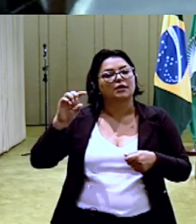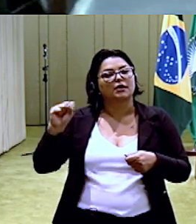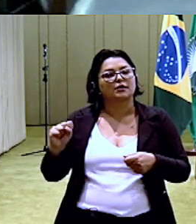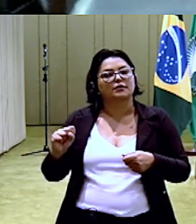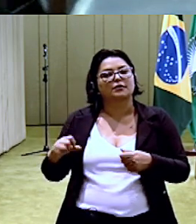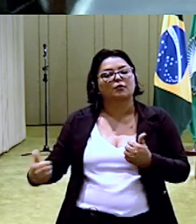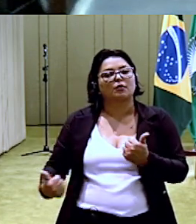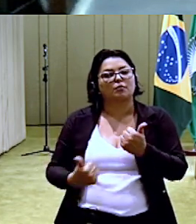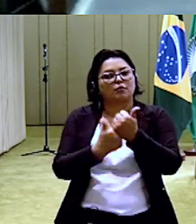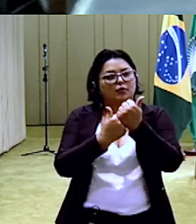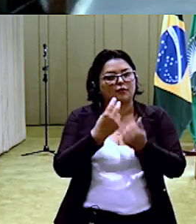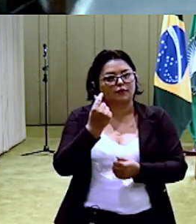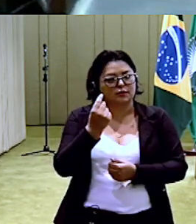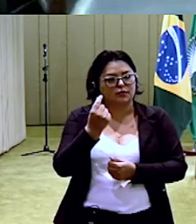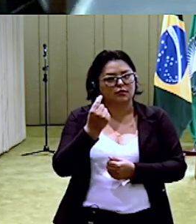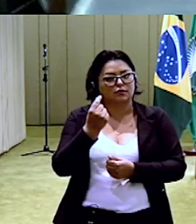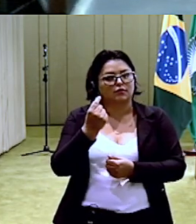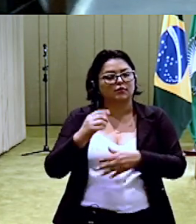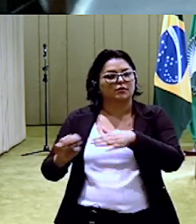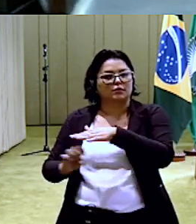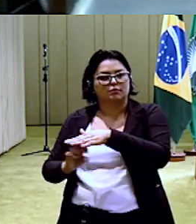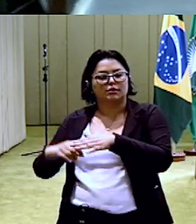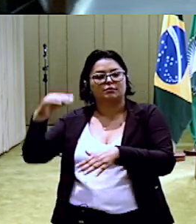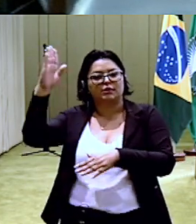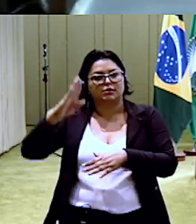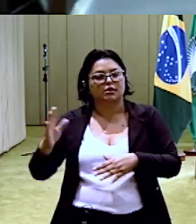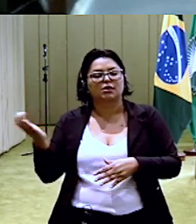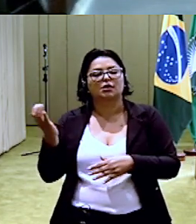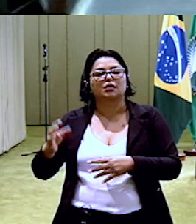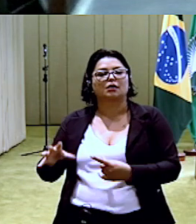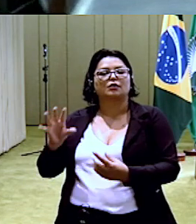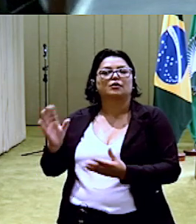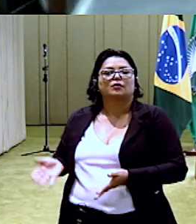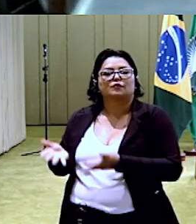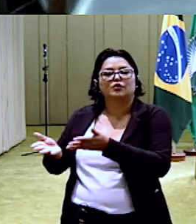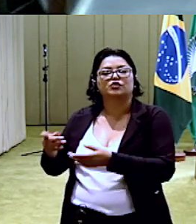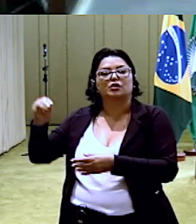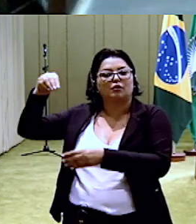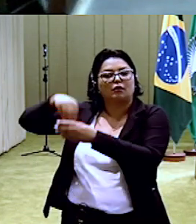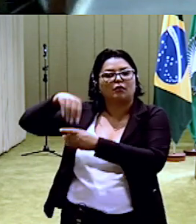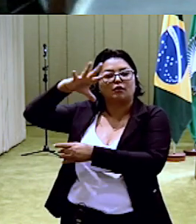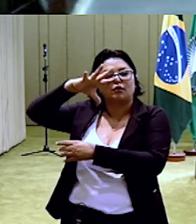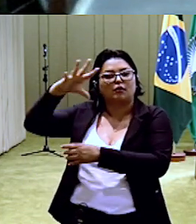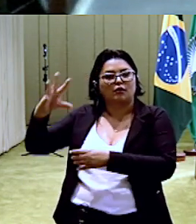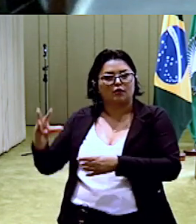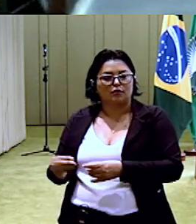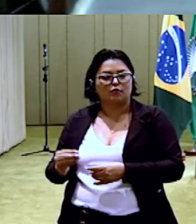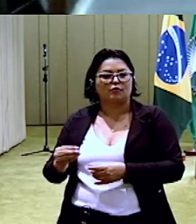retomar, apoiar financeiramente as empresas brasileiras que querem investir na África. Eu não sei se